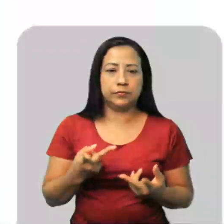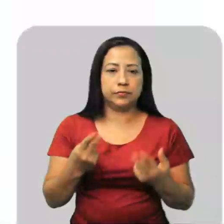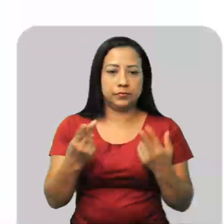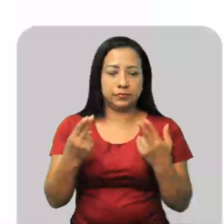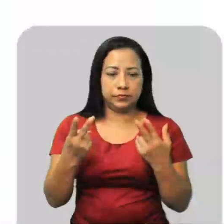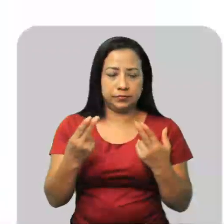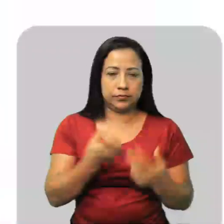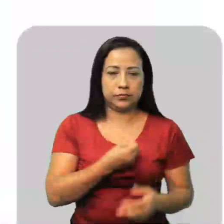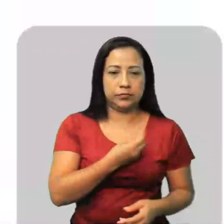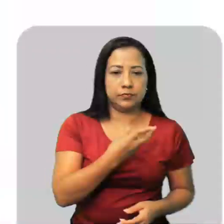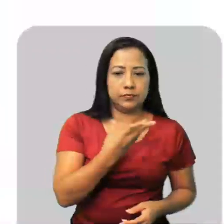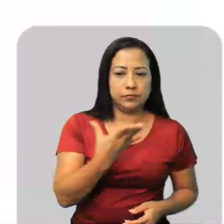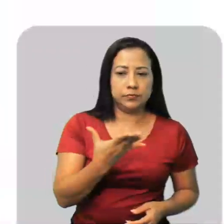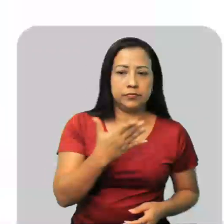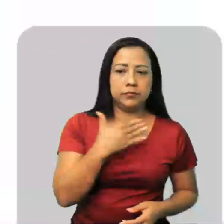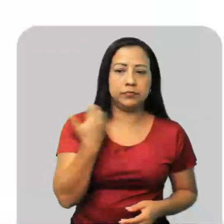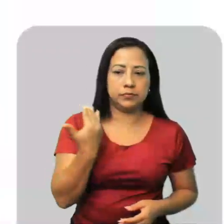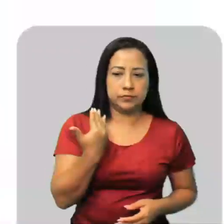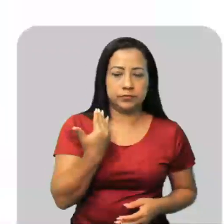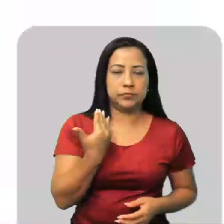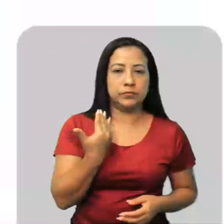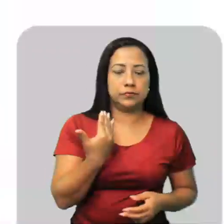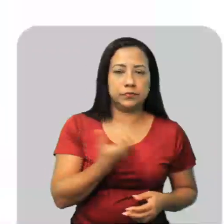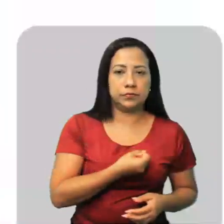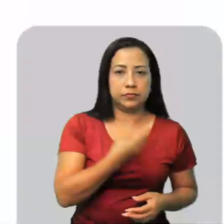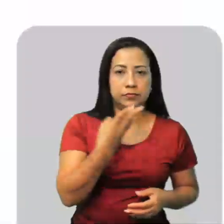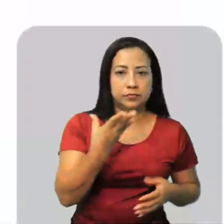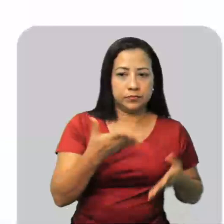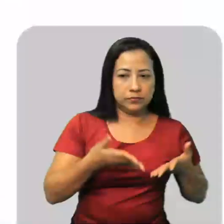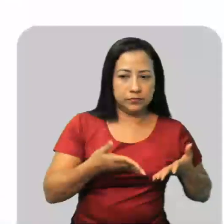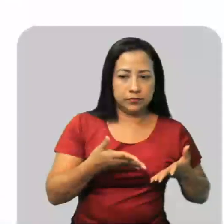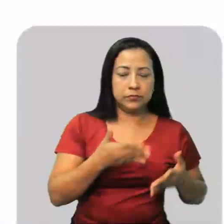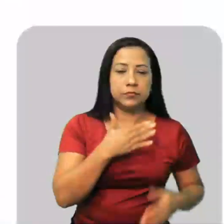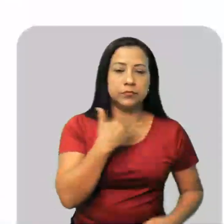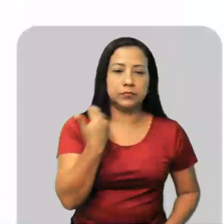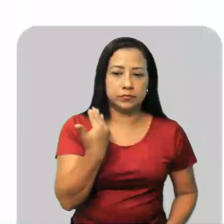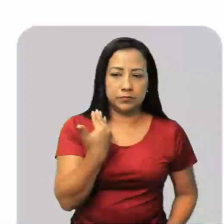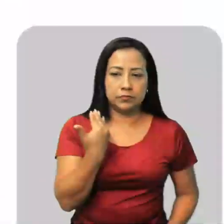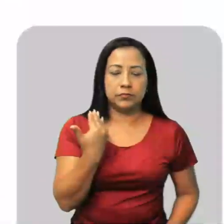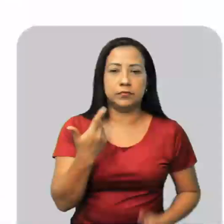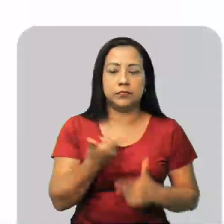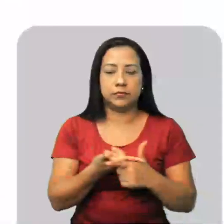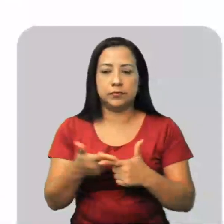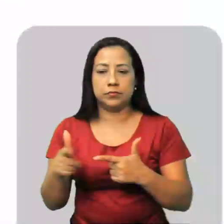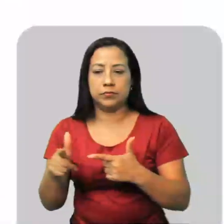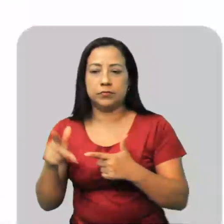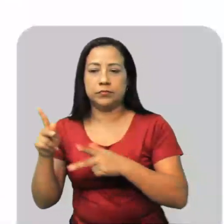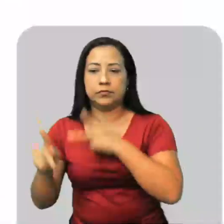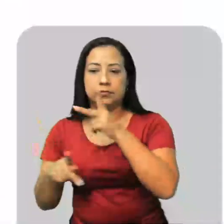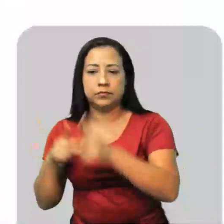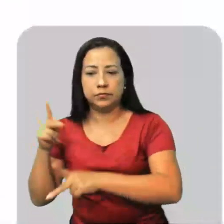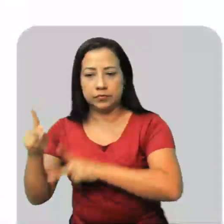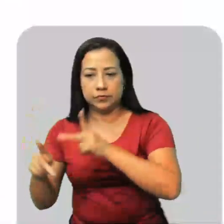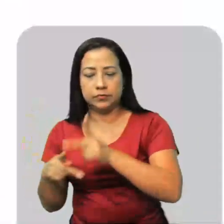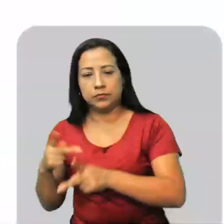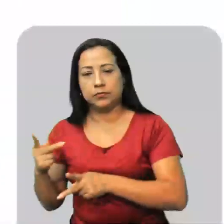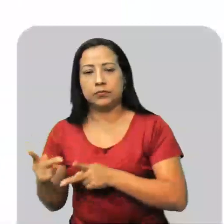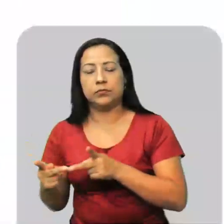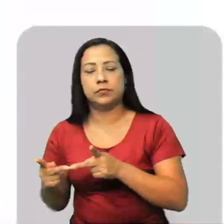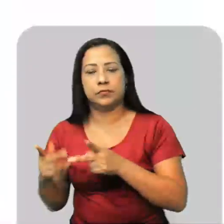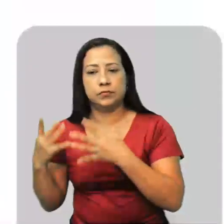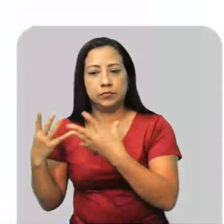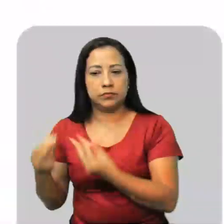mortalidade. Já o crescimento vegetativo é a diferença entre natalidade e menos mortalidade. Aí nós vamos